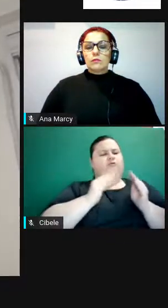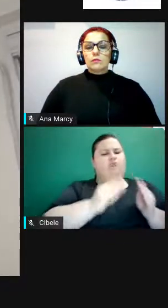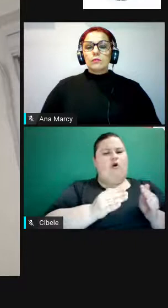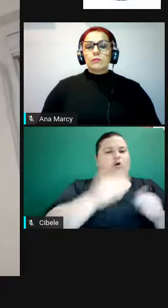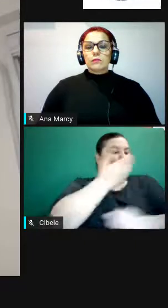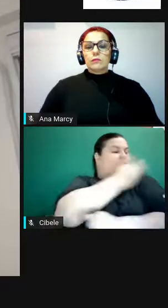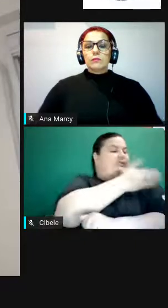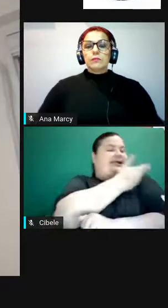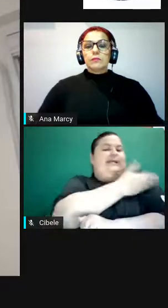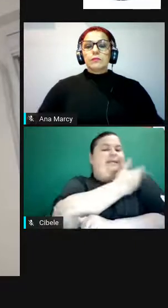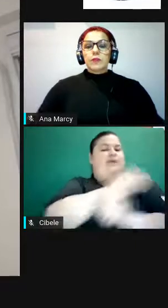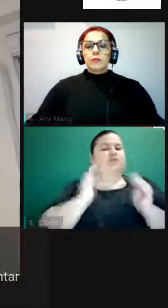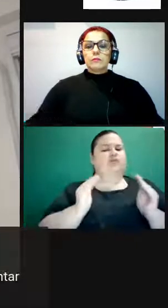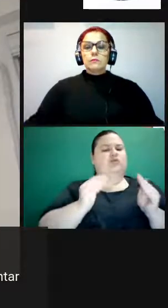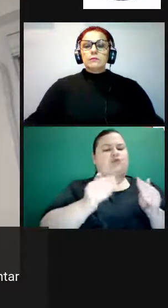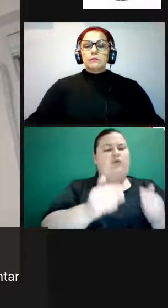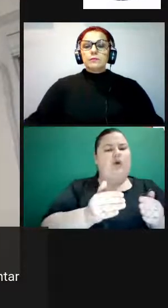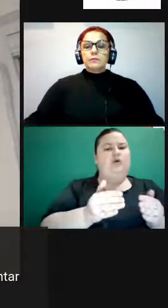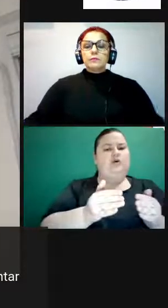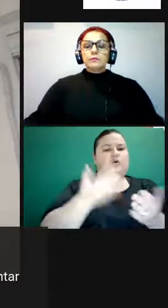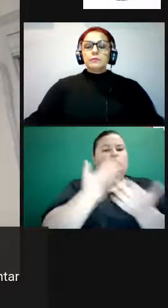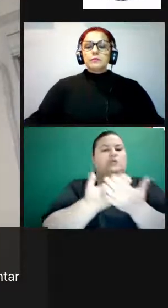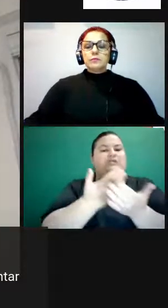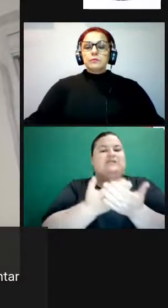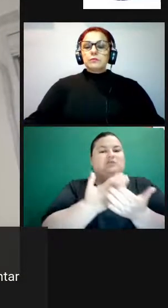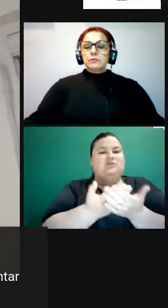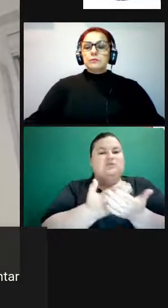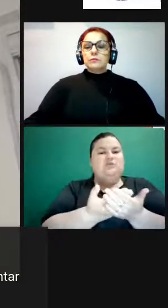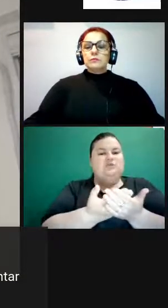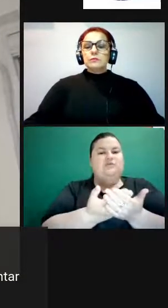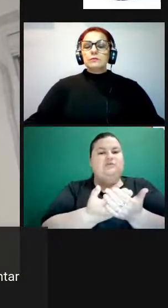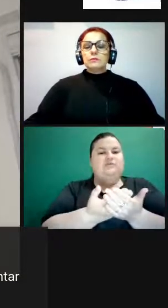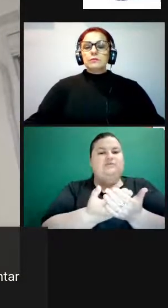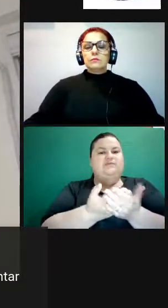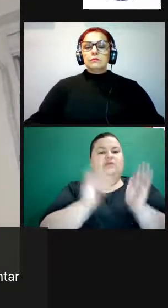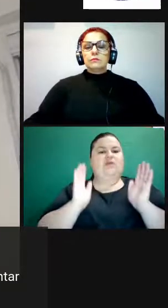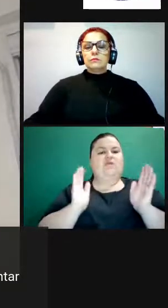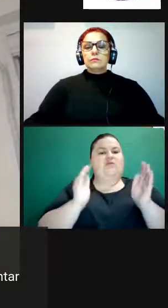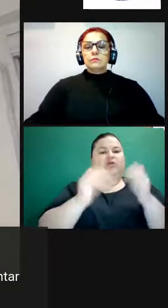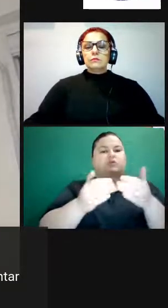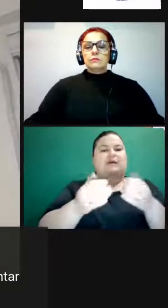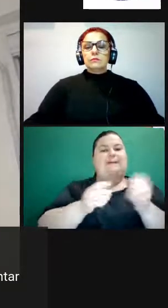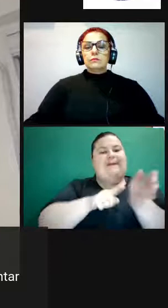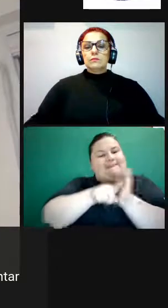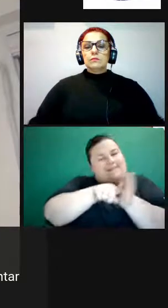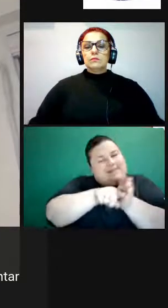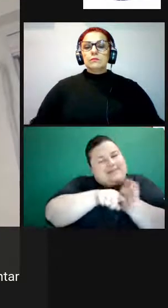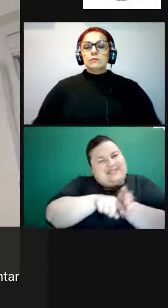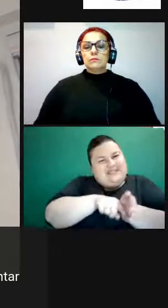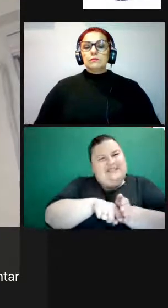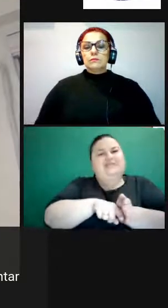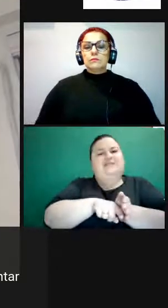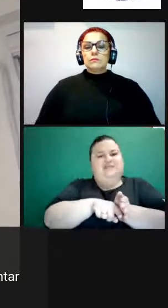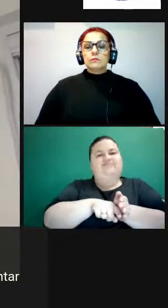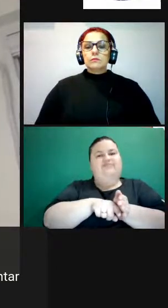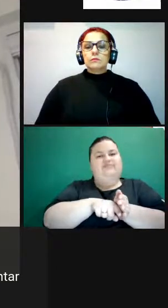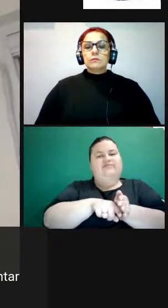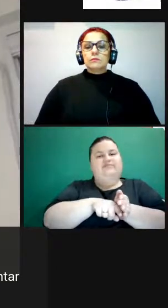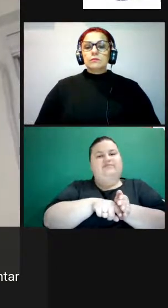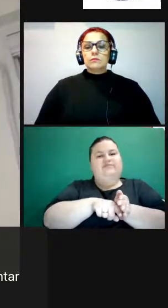treinamento é todo o nosso os nossos estudos eles se voltam muito para pesquisa então a gente